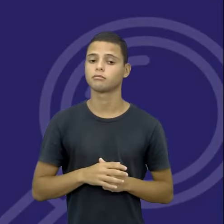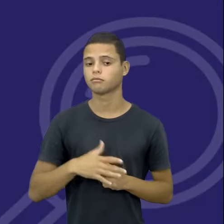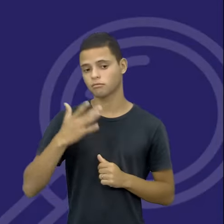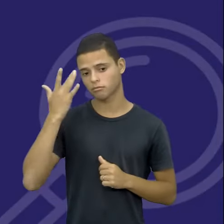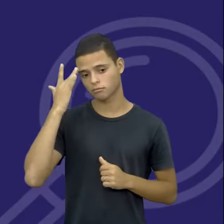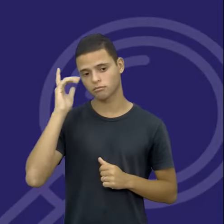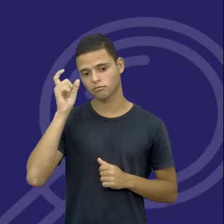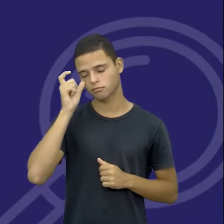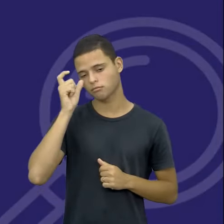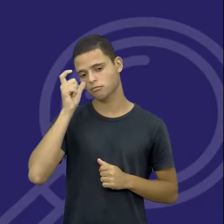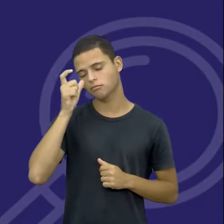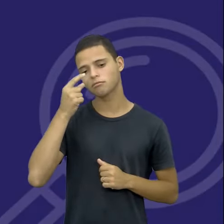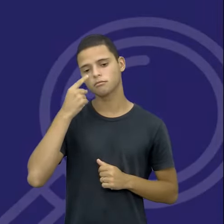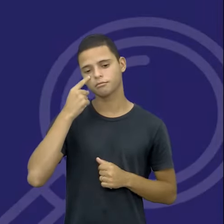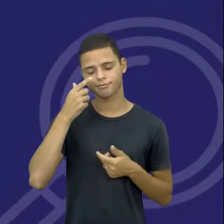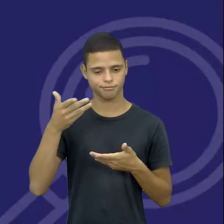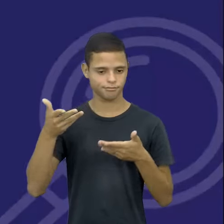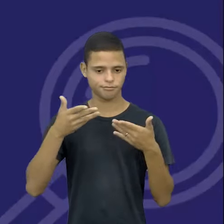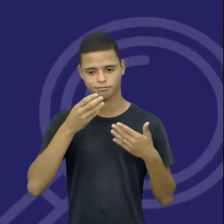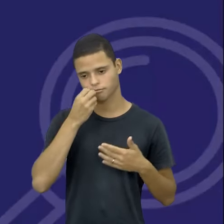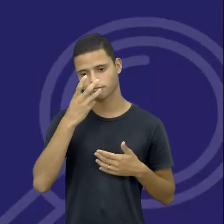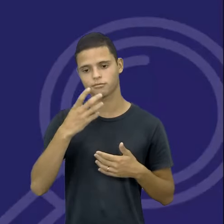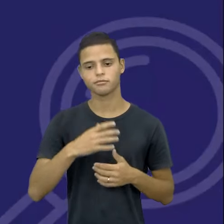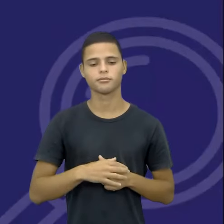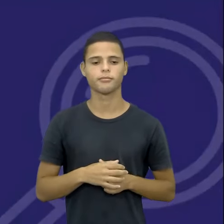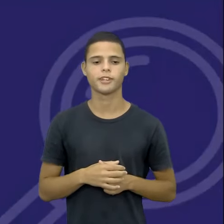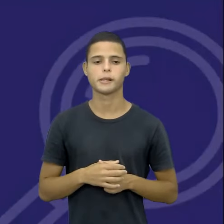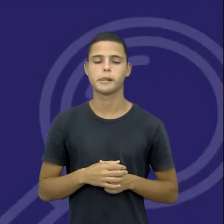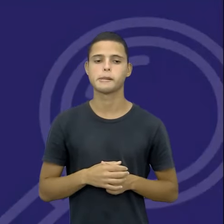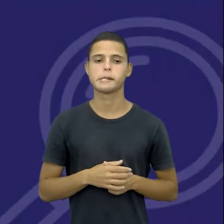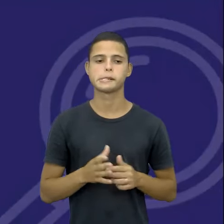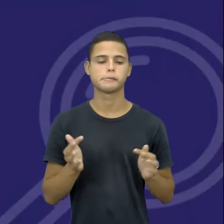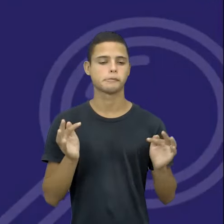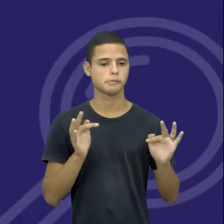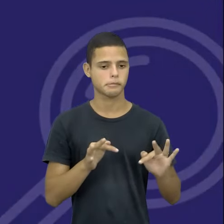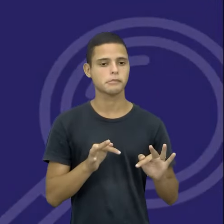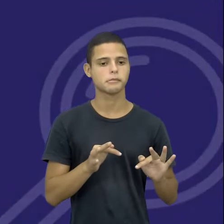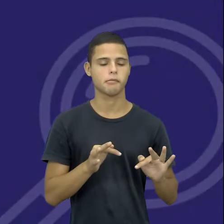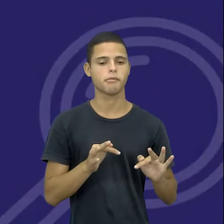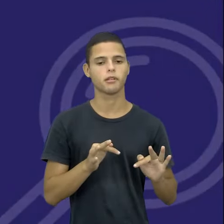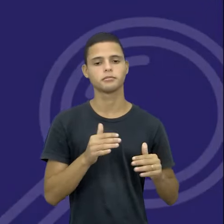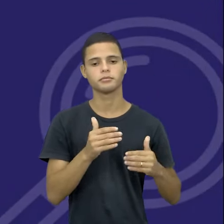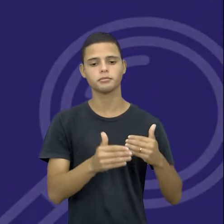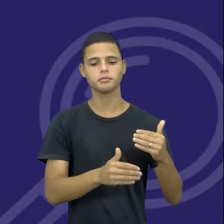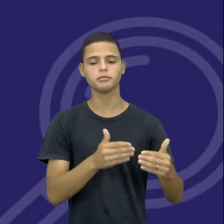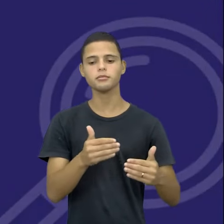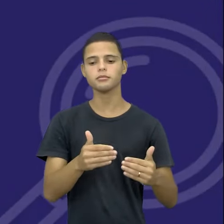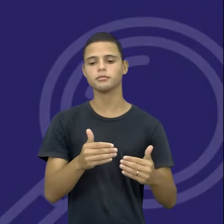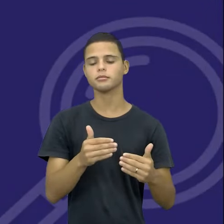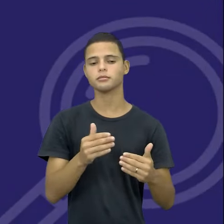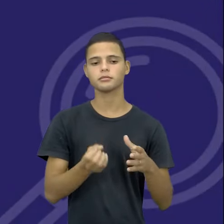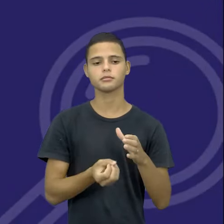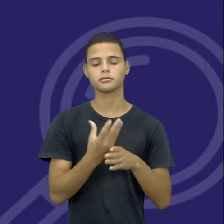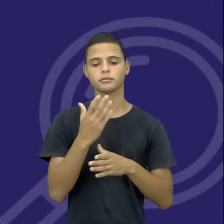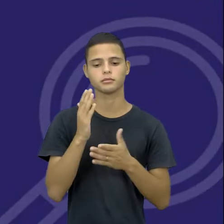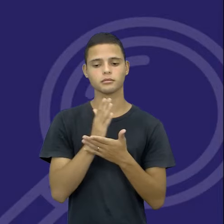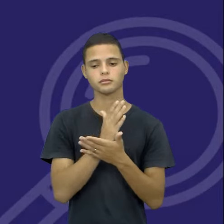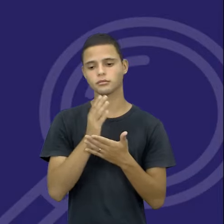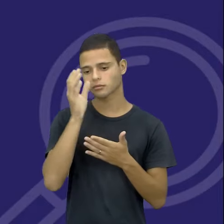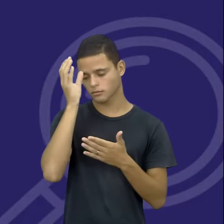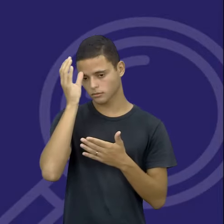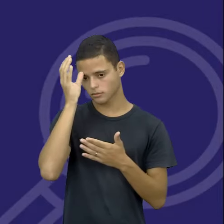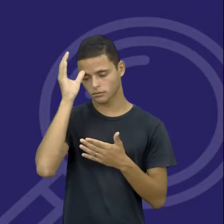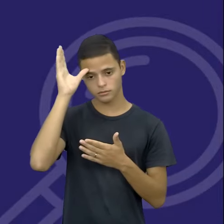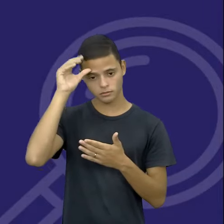bem interessante e bem convidativo. E, por fim, a formalização de conceitos, né? O professor registra de